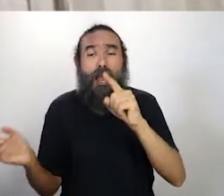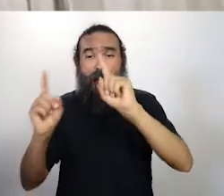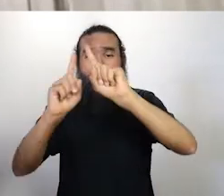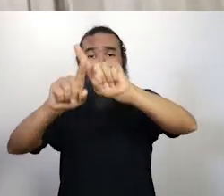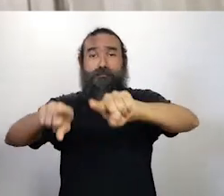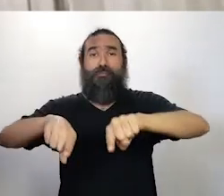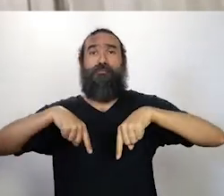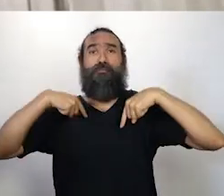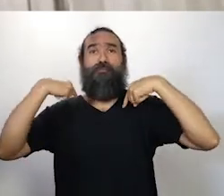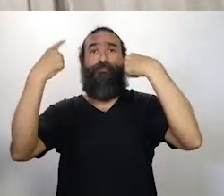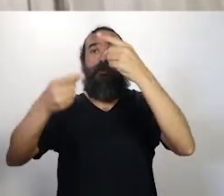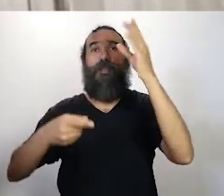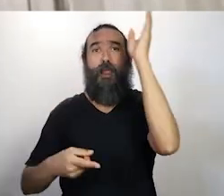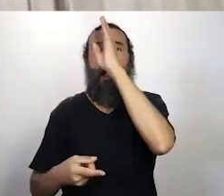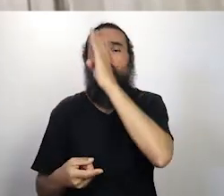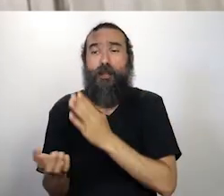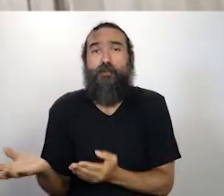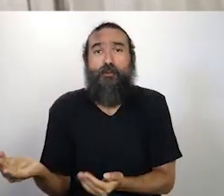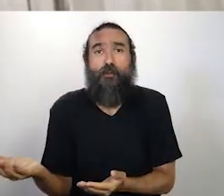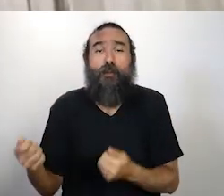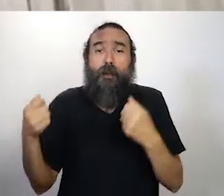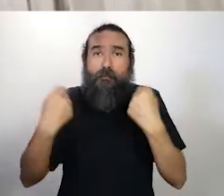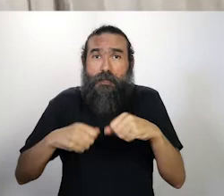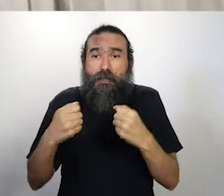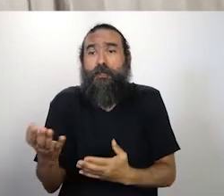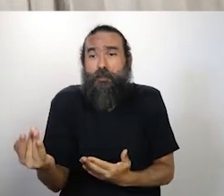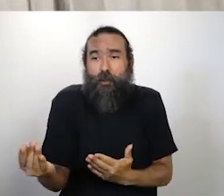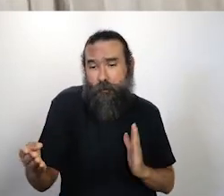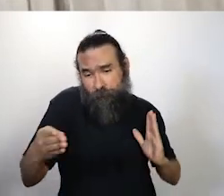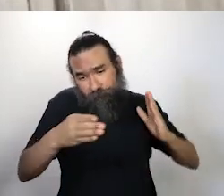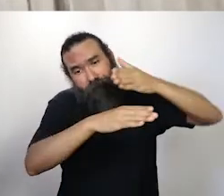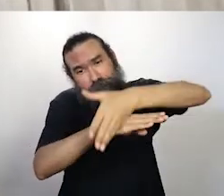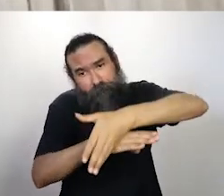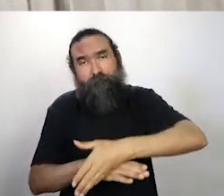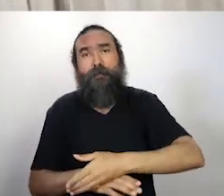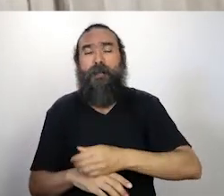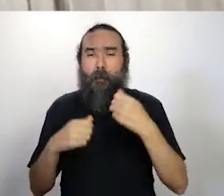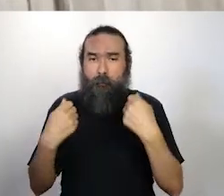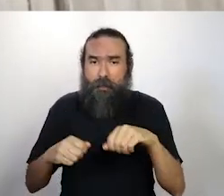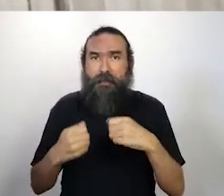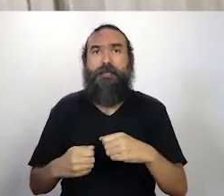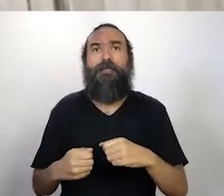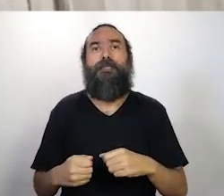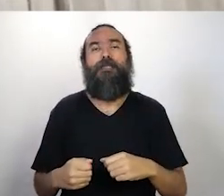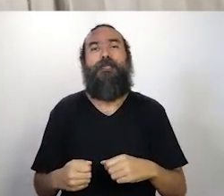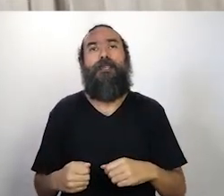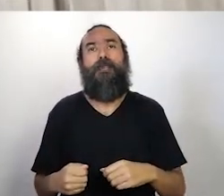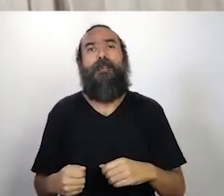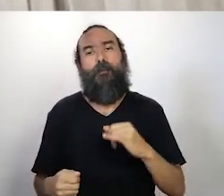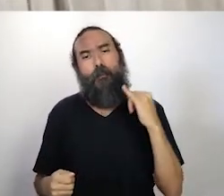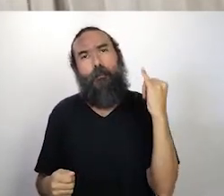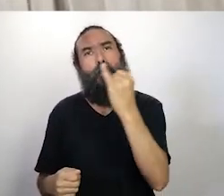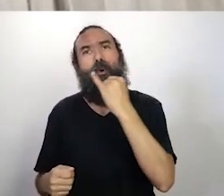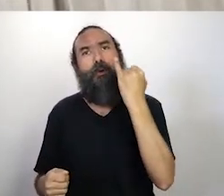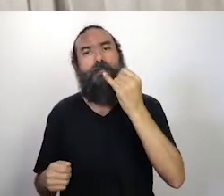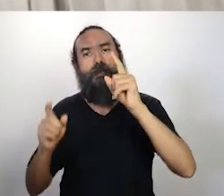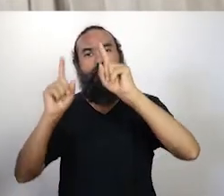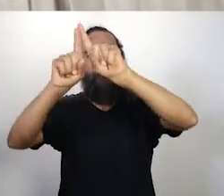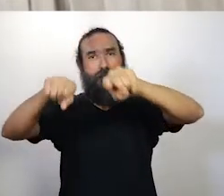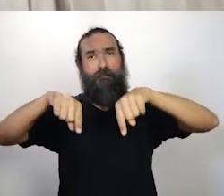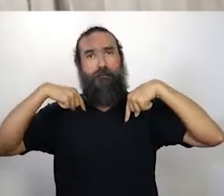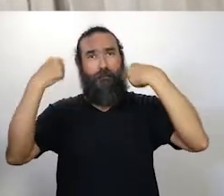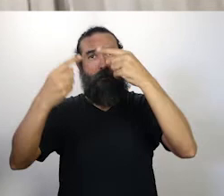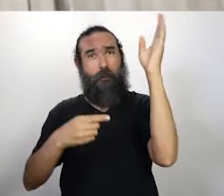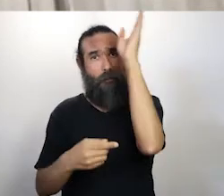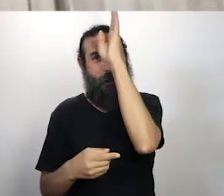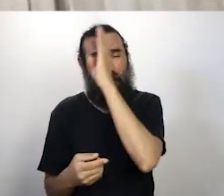da Juventude. É um espaço que a gente tem que disputar, é um espaço que a gente não pode abrir mão de ocupar. A última